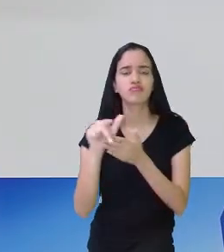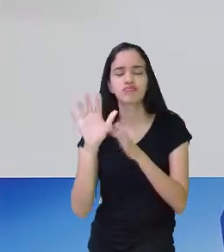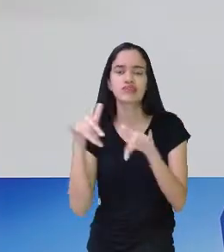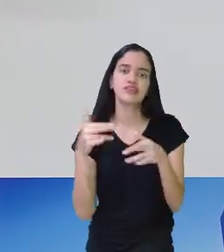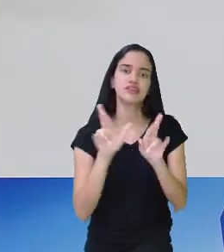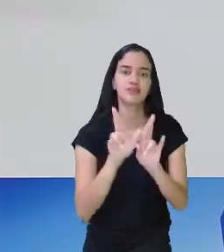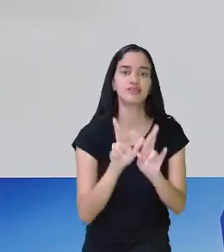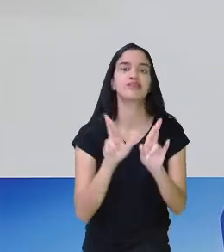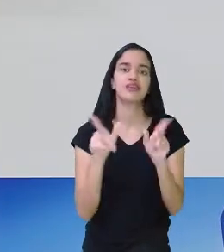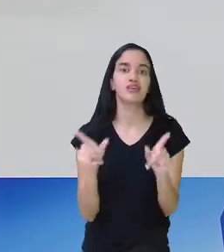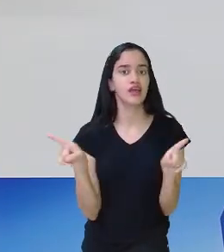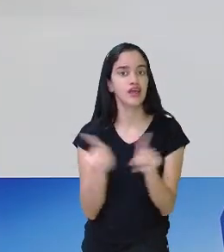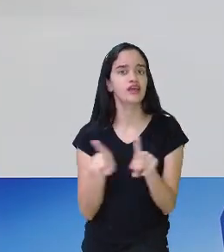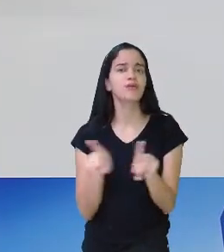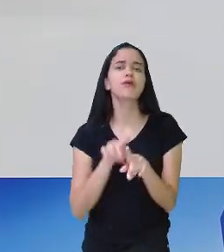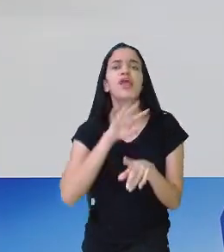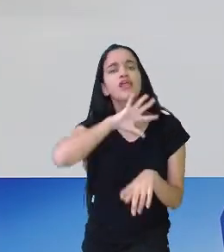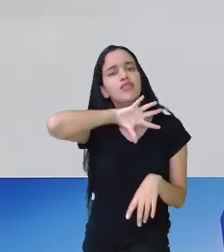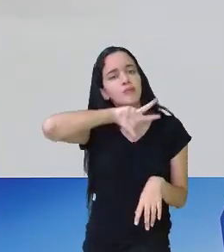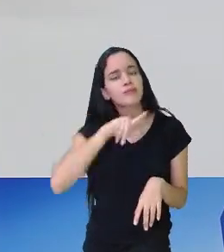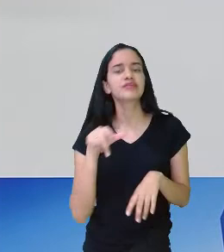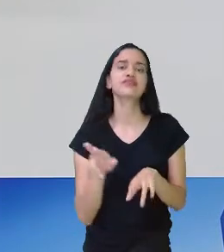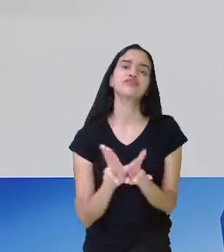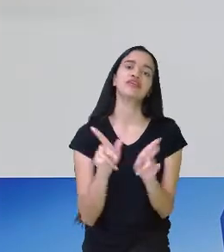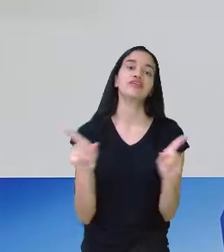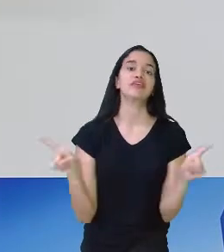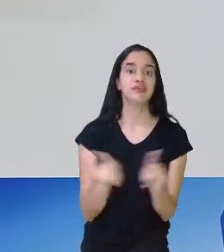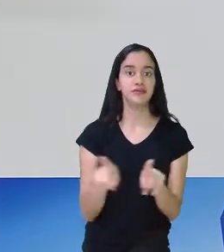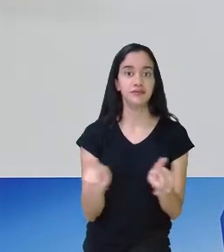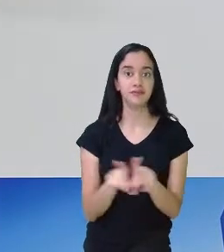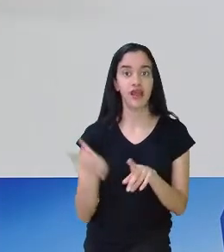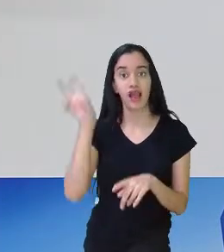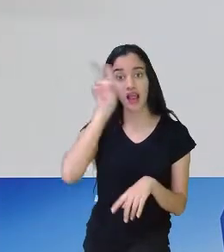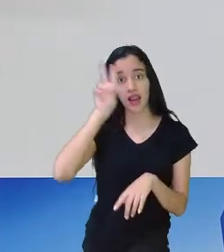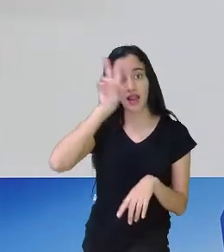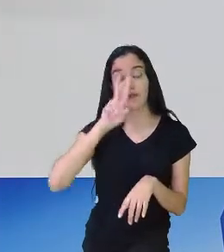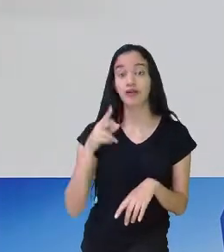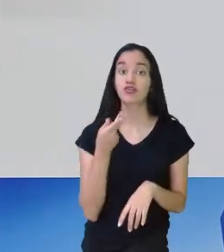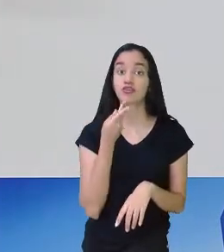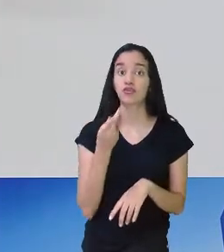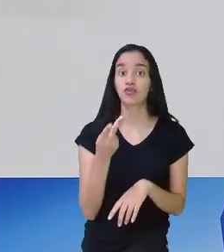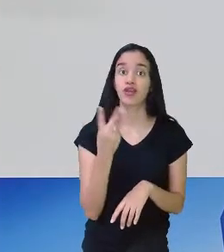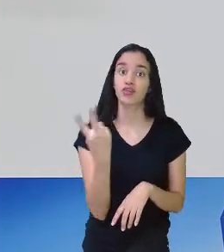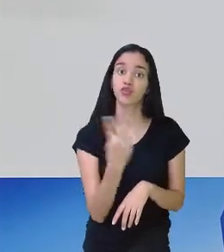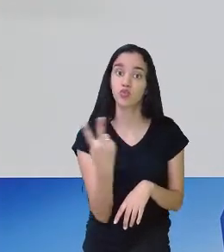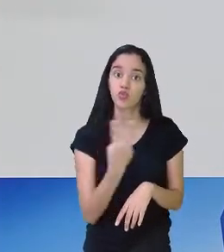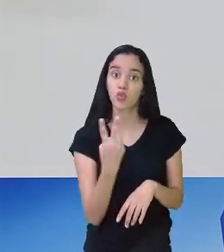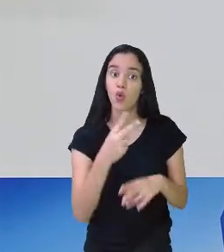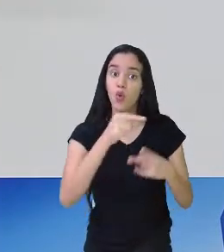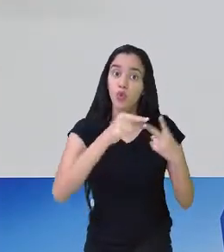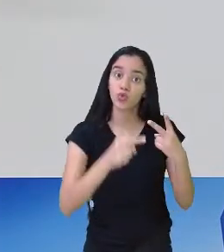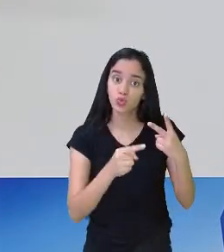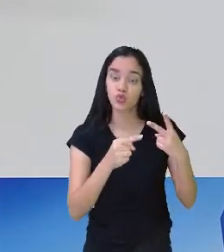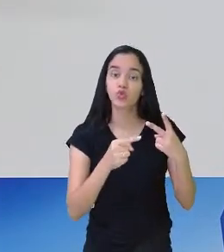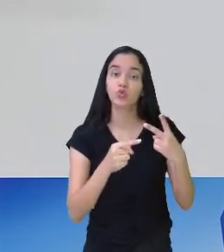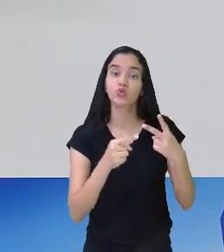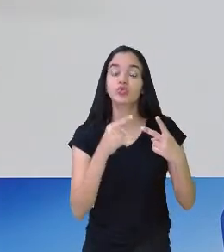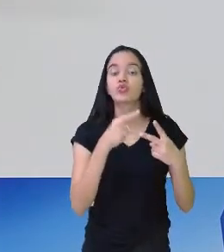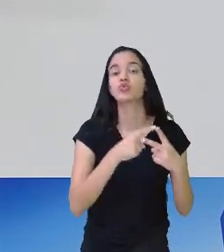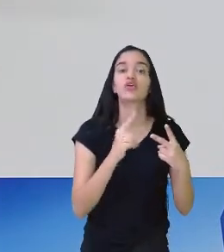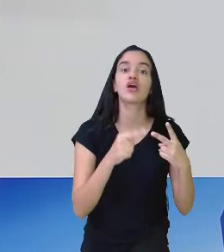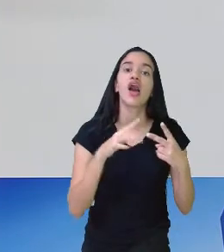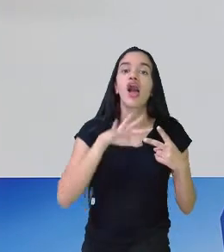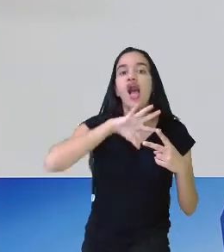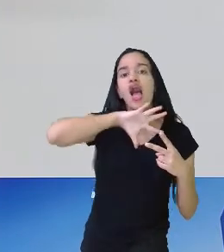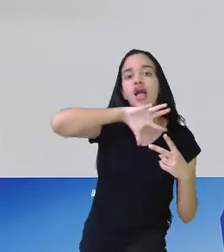como existem vários animais diferentes, tá certo, gente? Lembra que eu estou falando de dois seres diferentes aqui, ó, de dois reinos. O reino animal